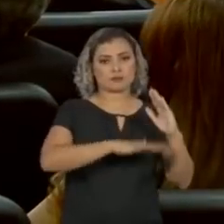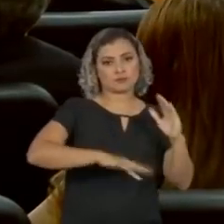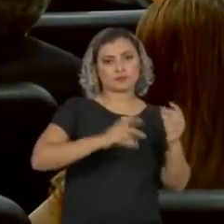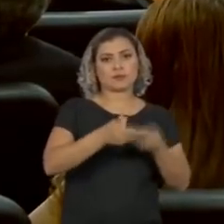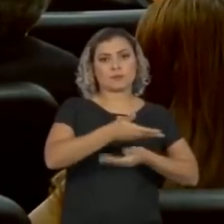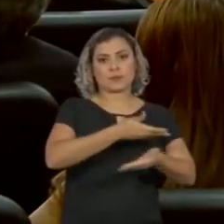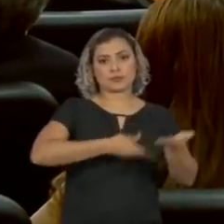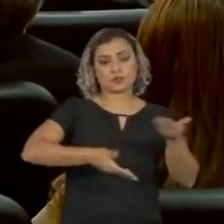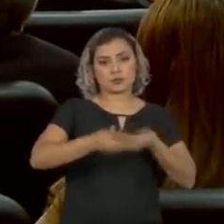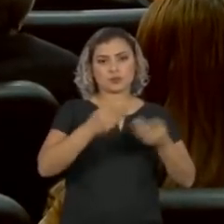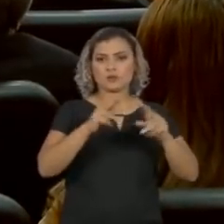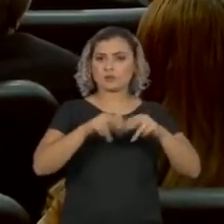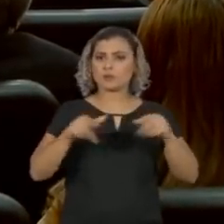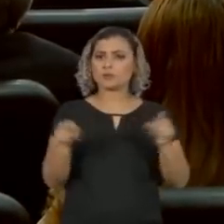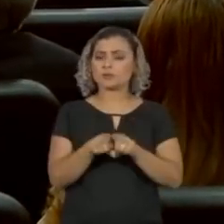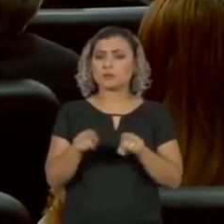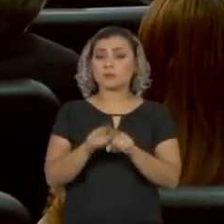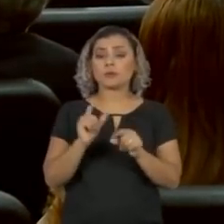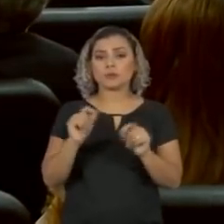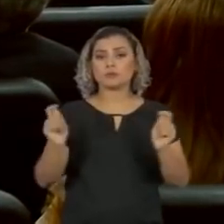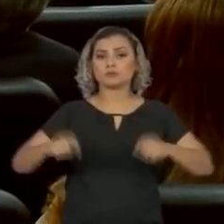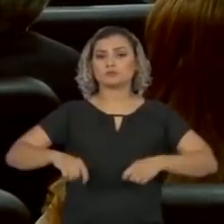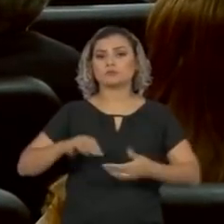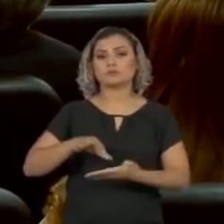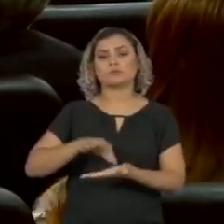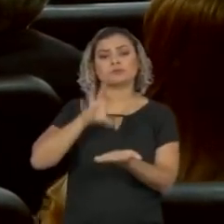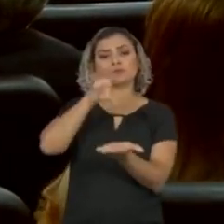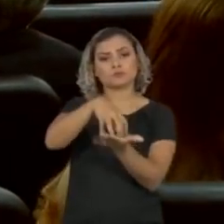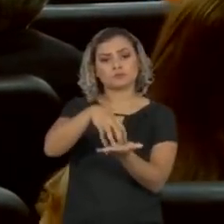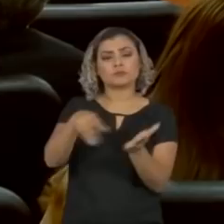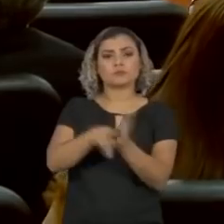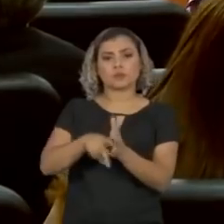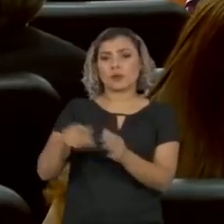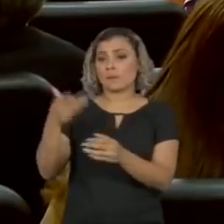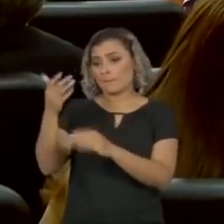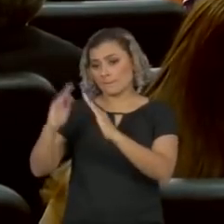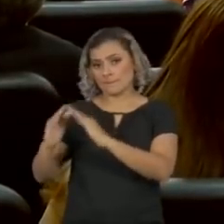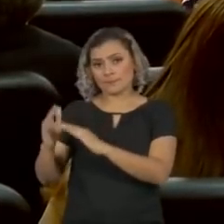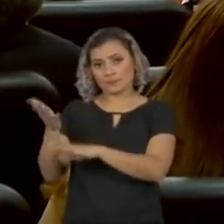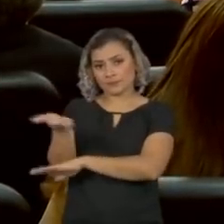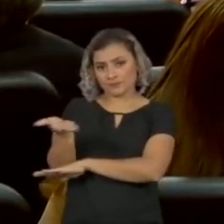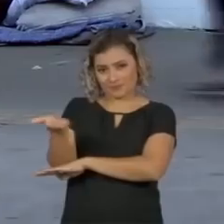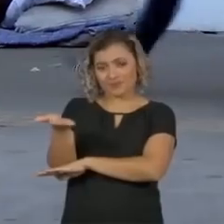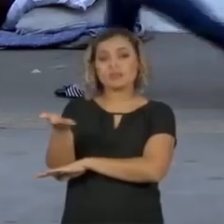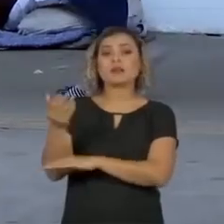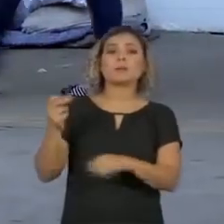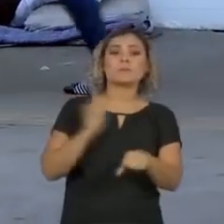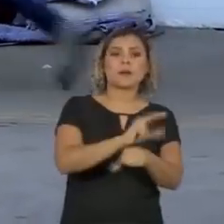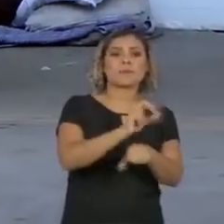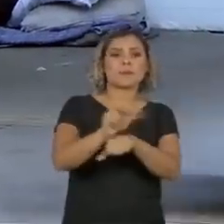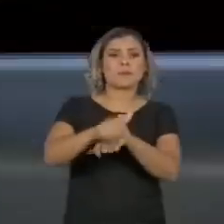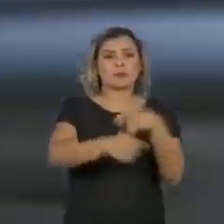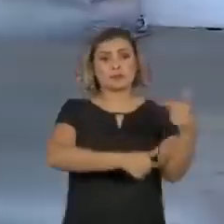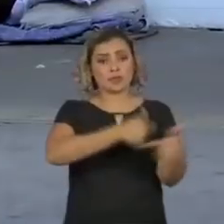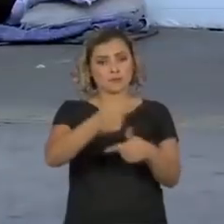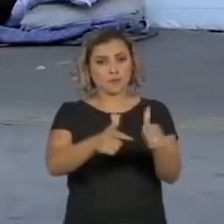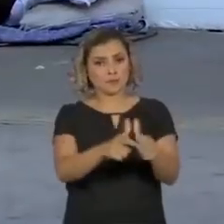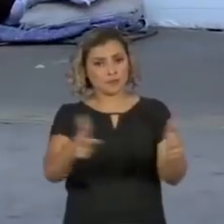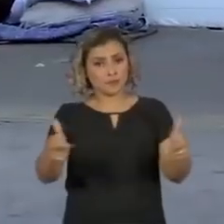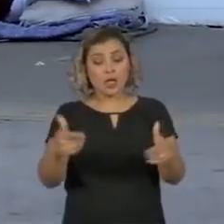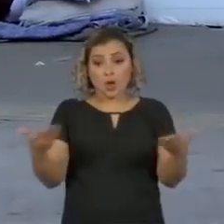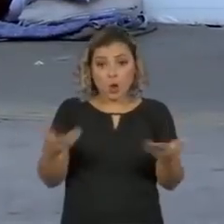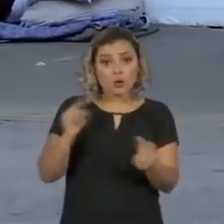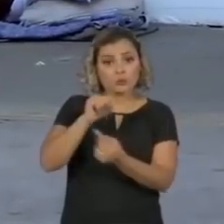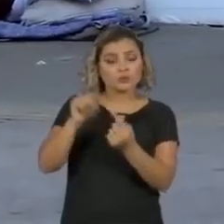um projeto piloto de acolhimento, capacitação e reinserção de moradores de rua no mercado de trabalho. O público-alvo,